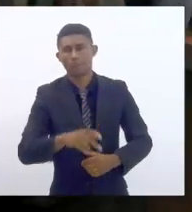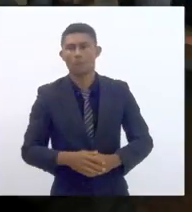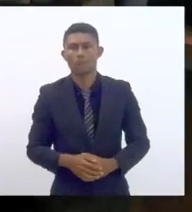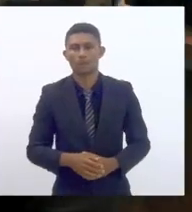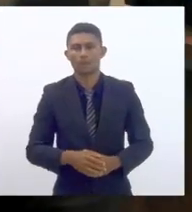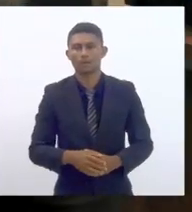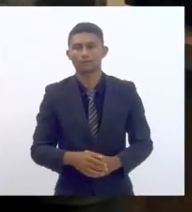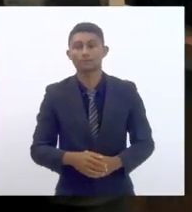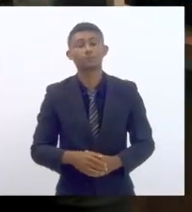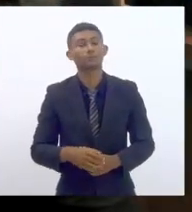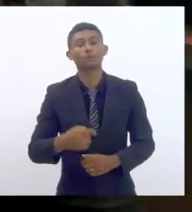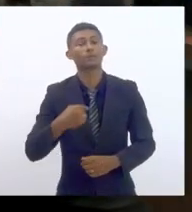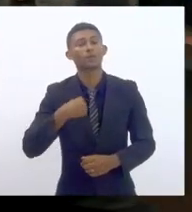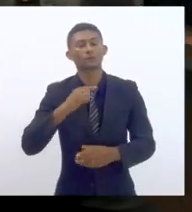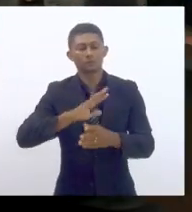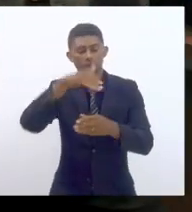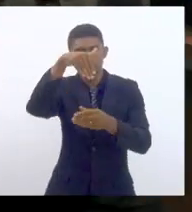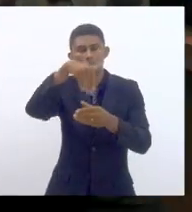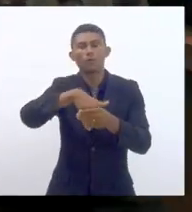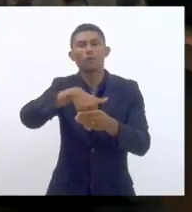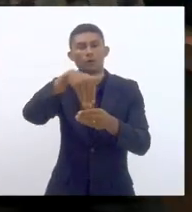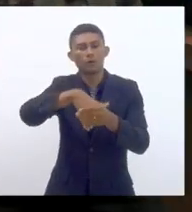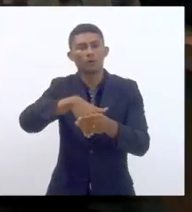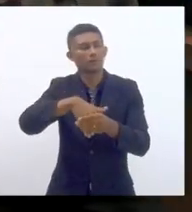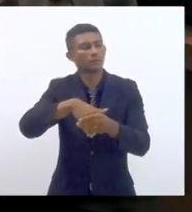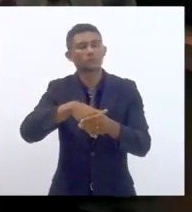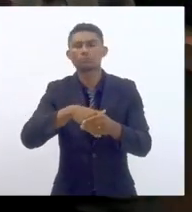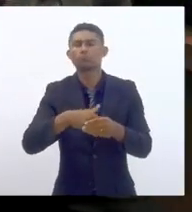queria declarar meu voto